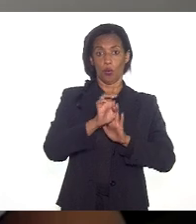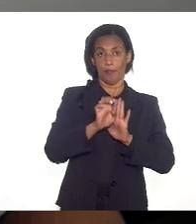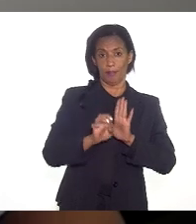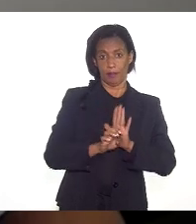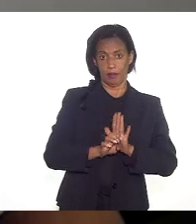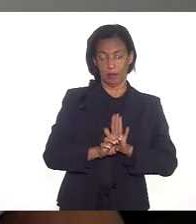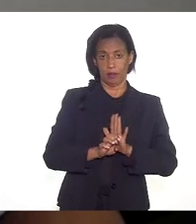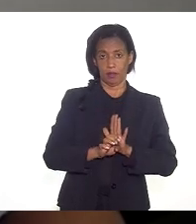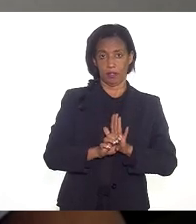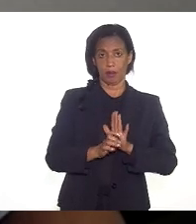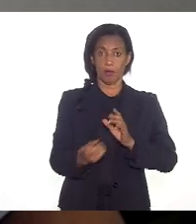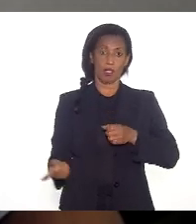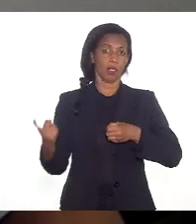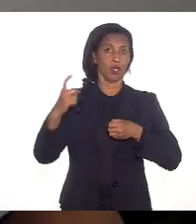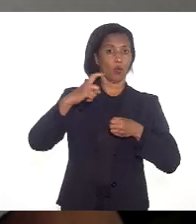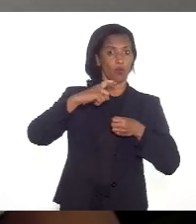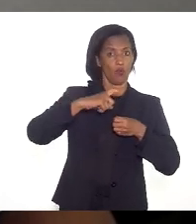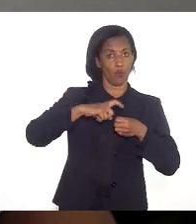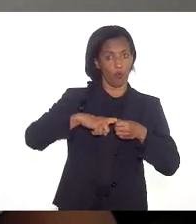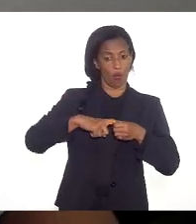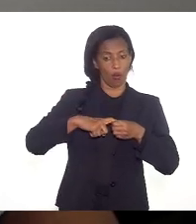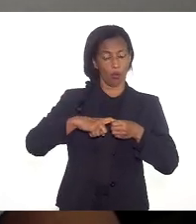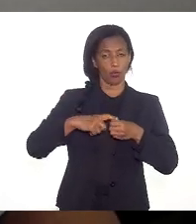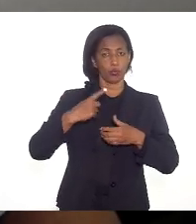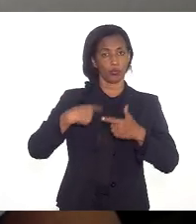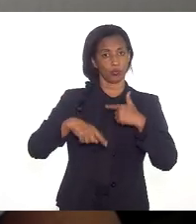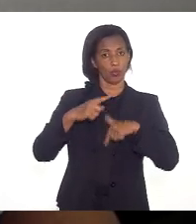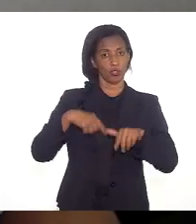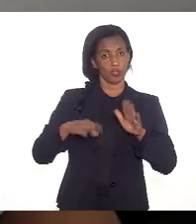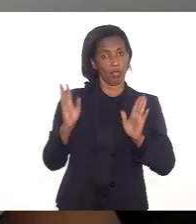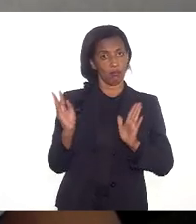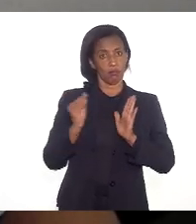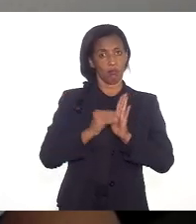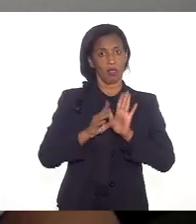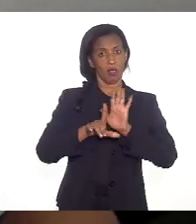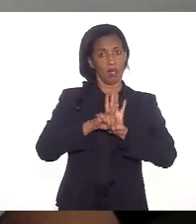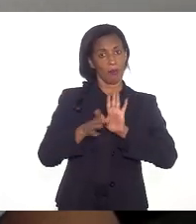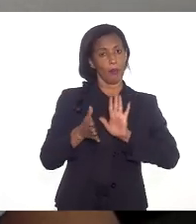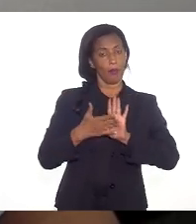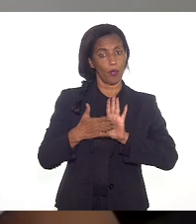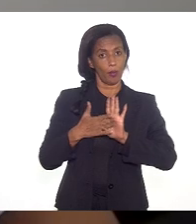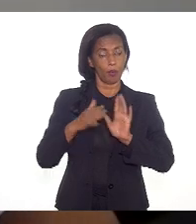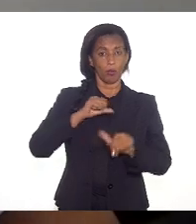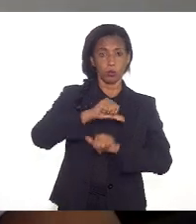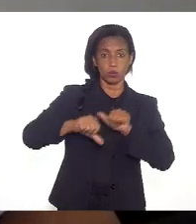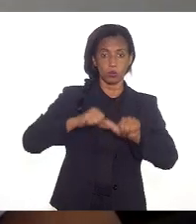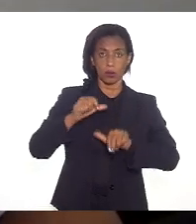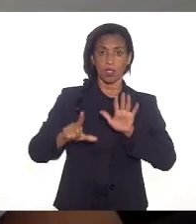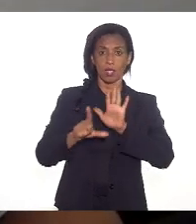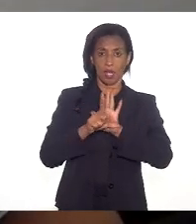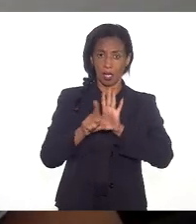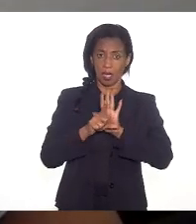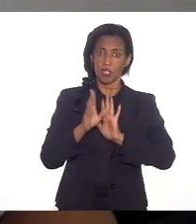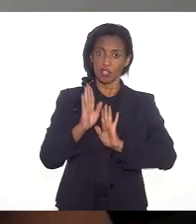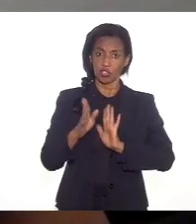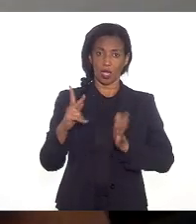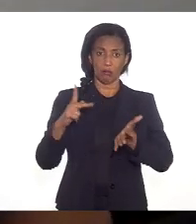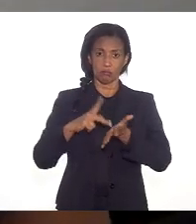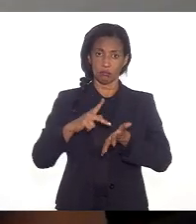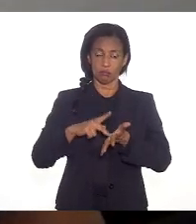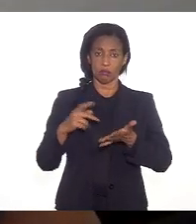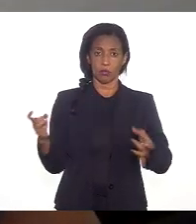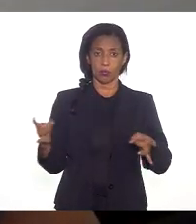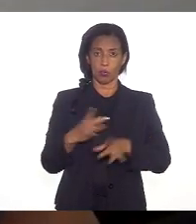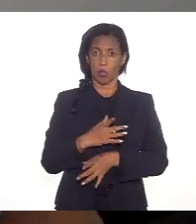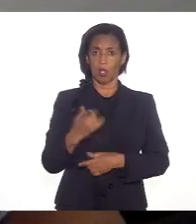Zeidan não volte a disciplinar a matéria já disciplinada por lei, mas proponha modificações na lei que está em vigor. Por isso que não precisa